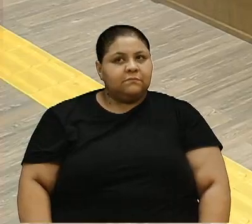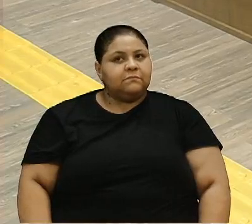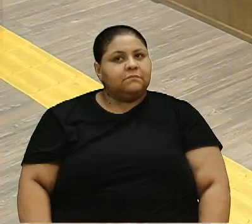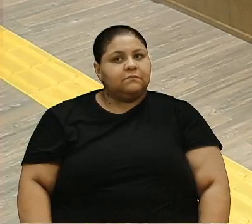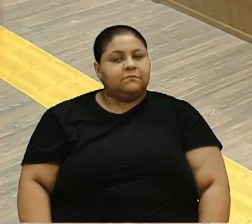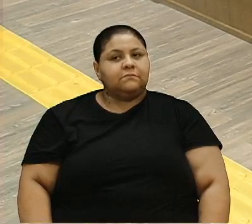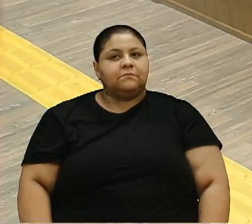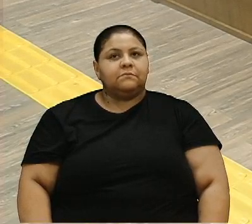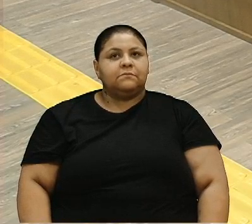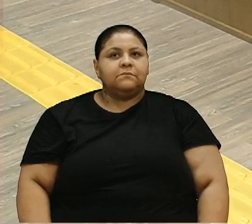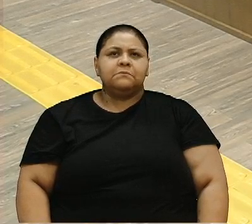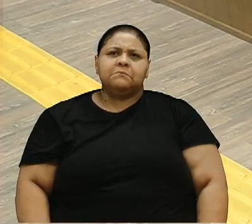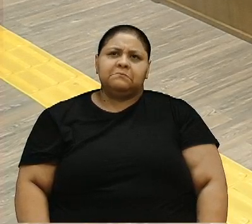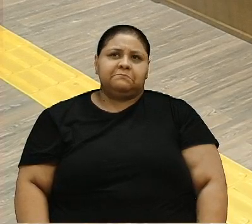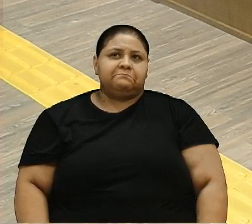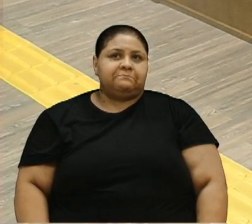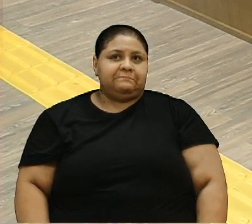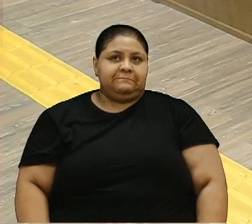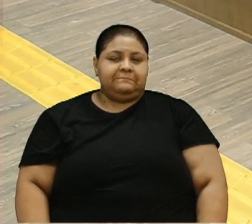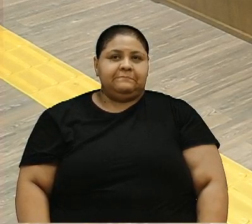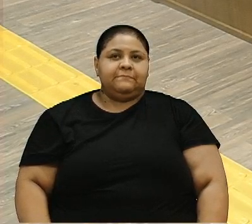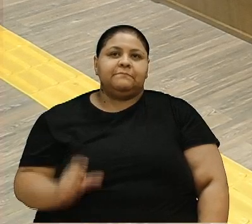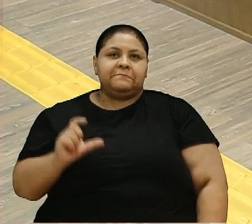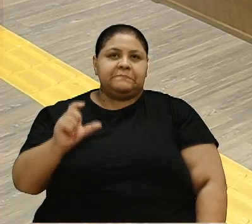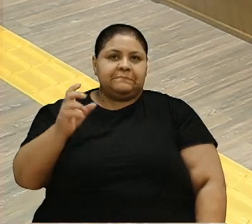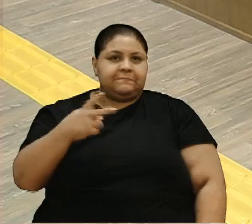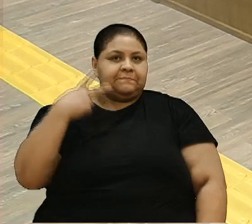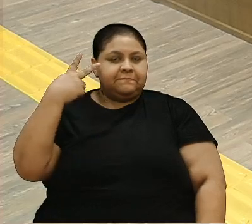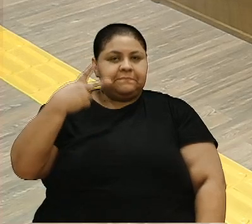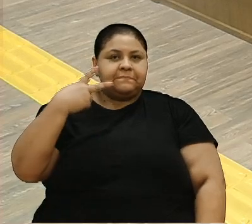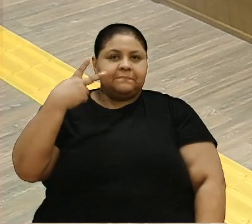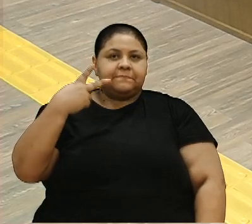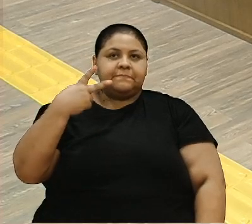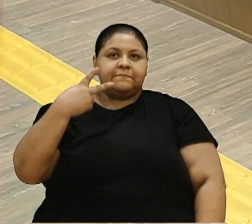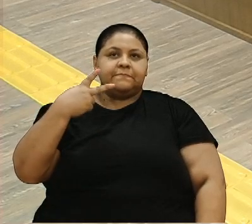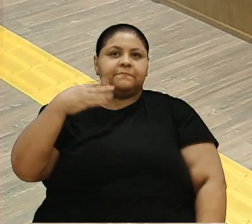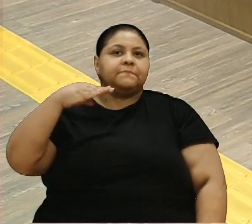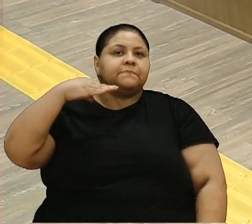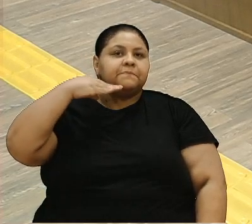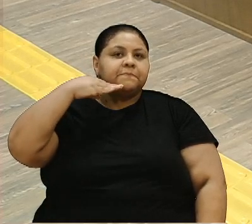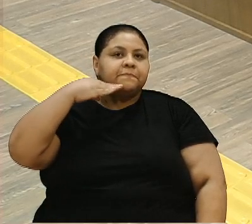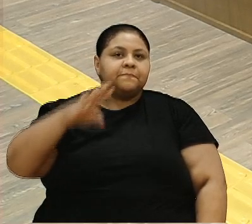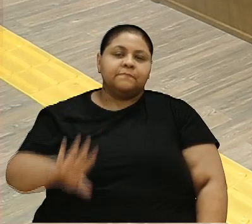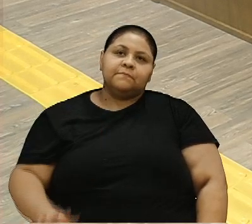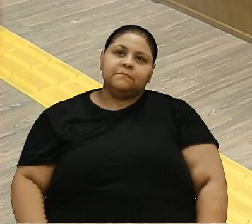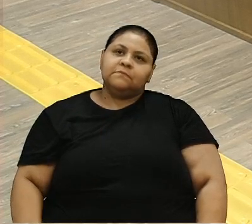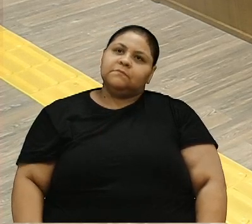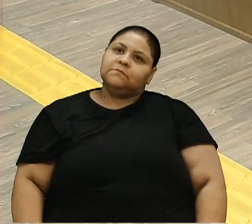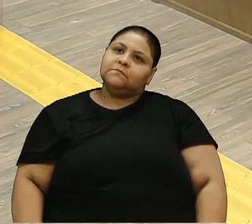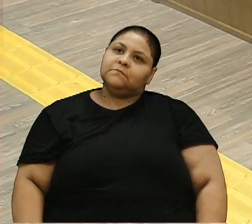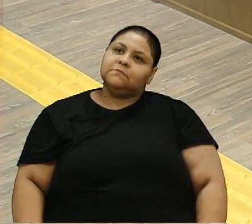Peço a palavra, senhor presidente. Com a palavra, vereador Alexandre Bortoluz.